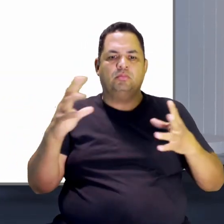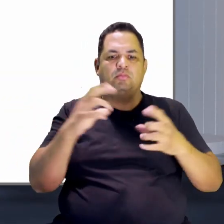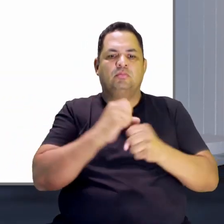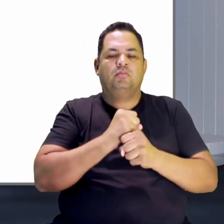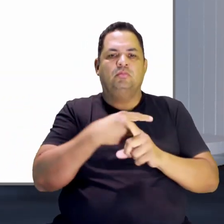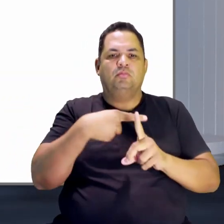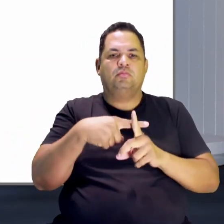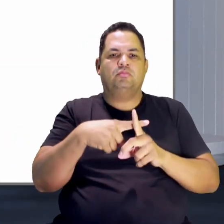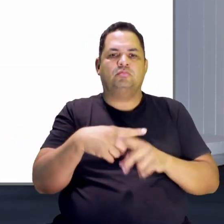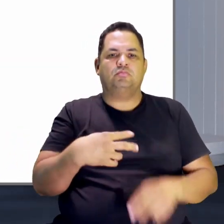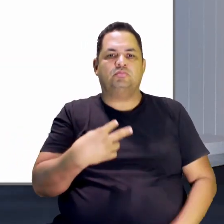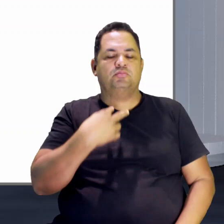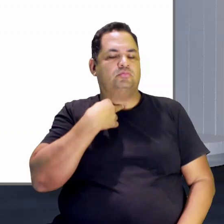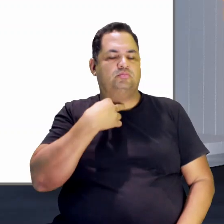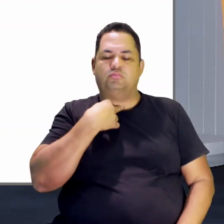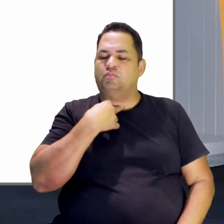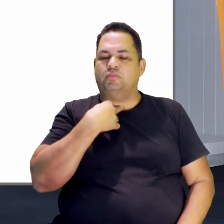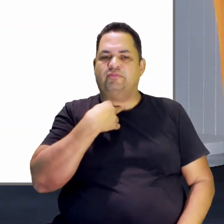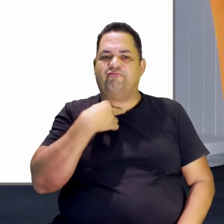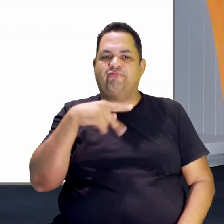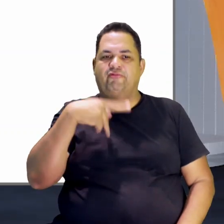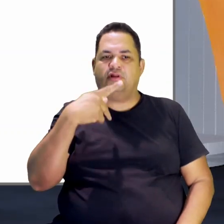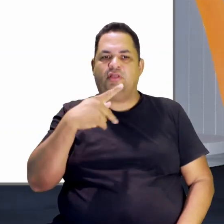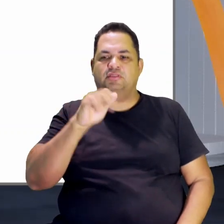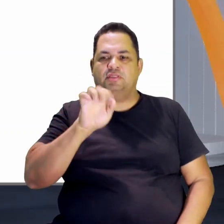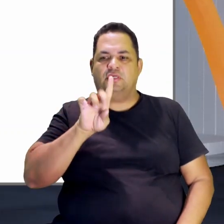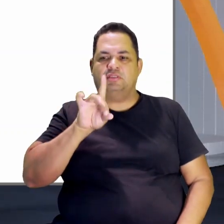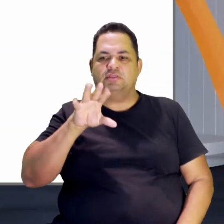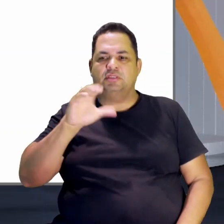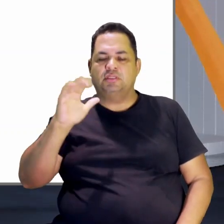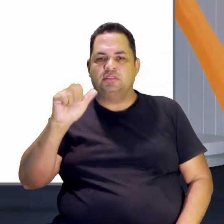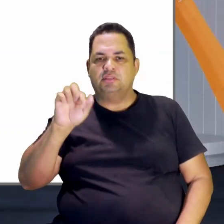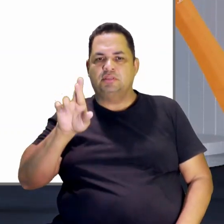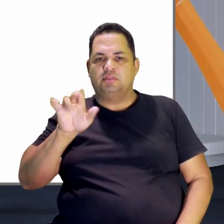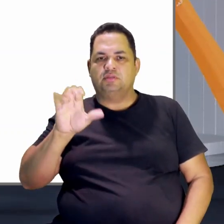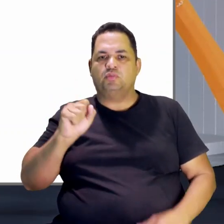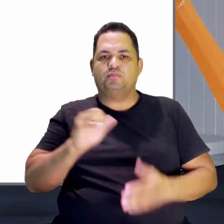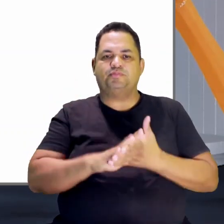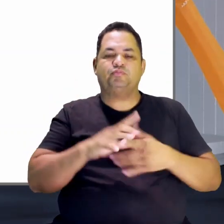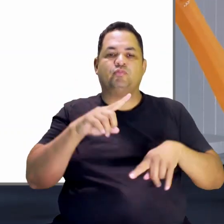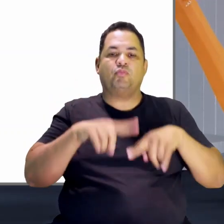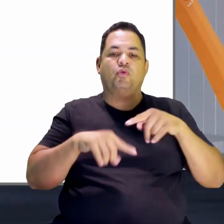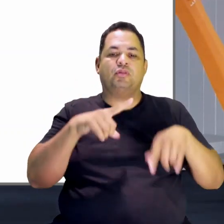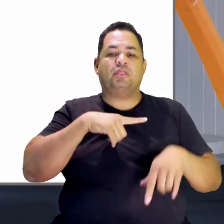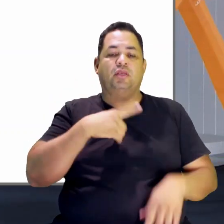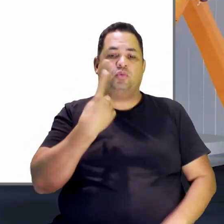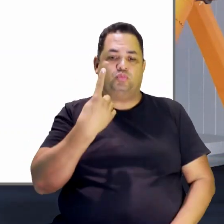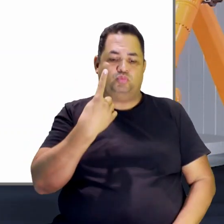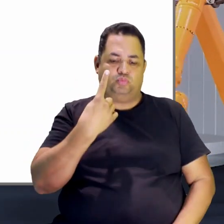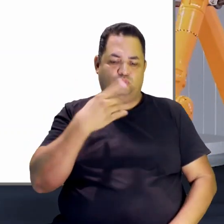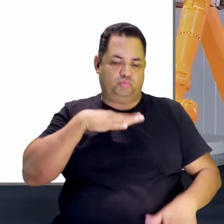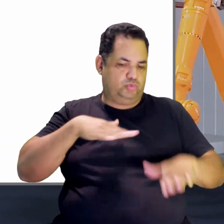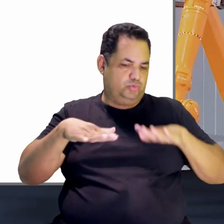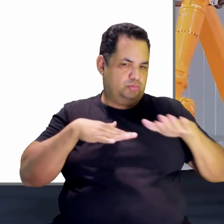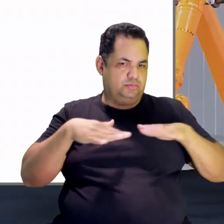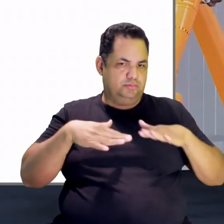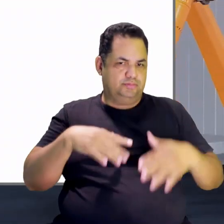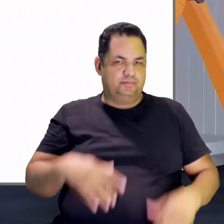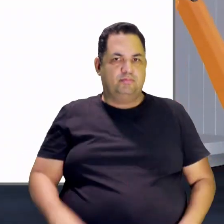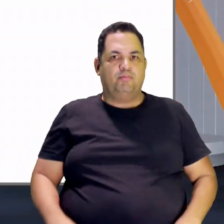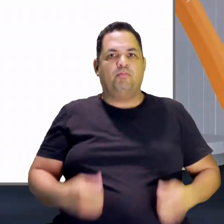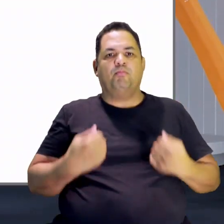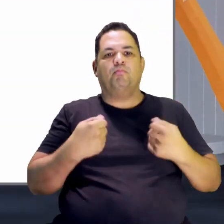mas não se fala de soma de aceleração. O corpo só tem um movimento, tá? Pode ser uma aceleração